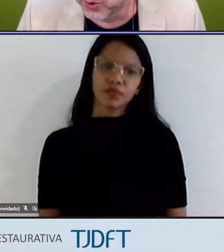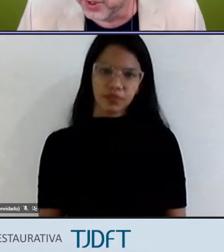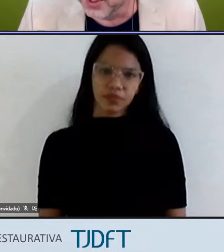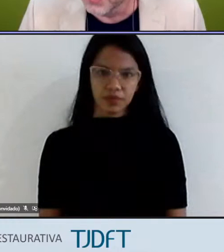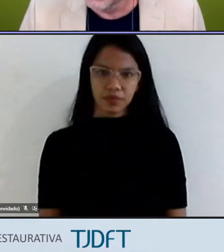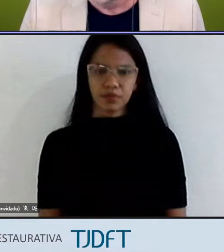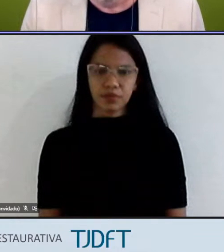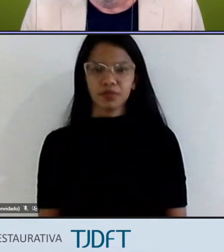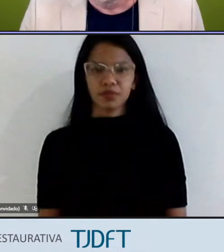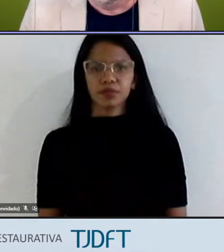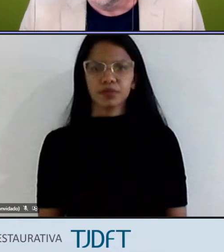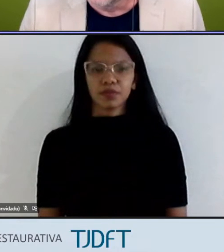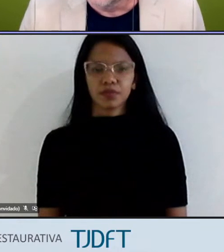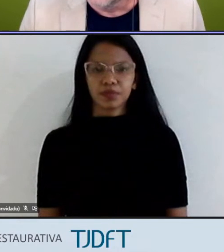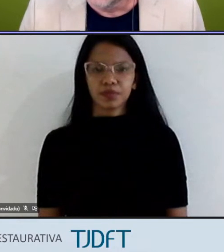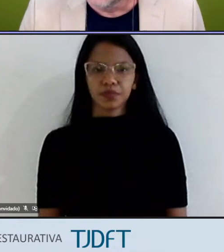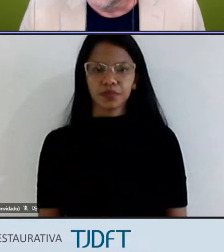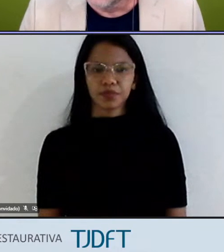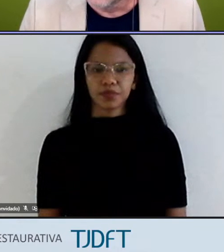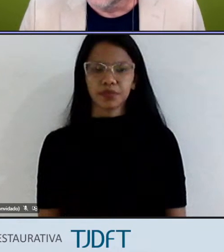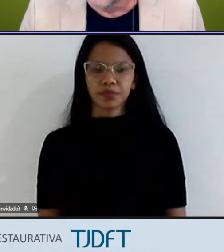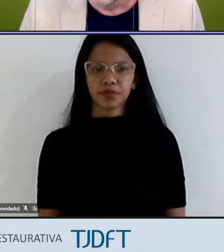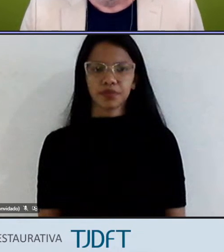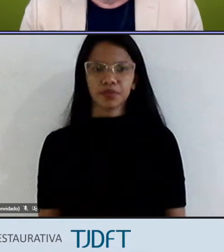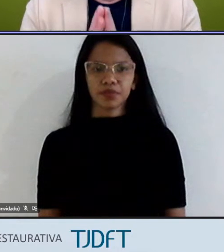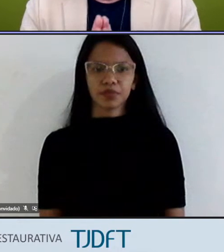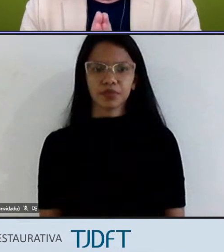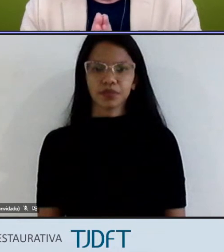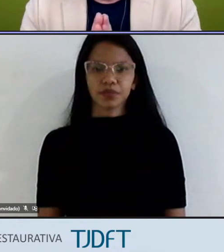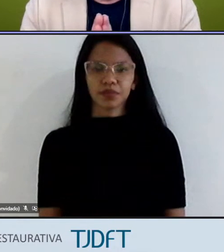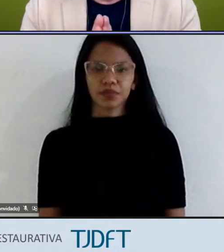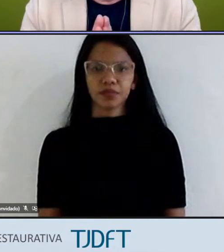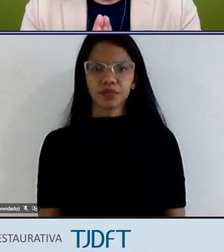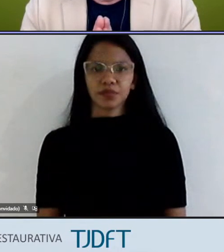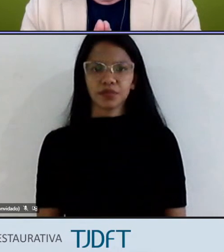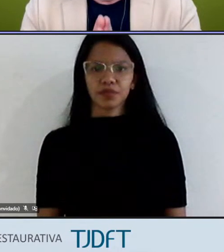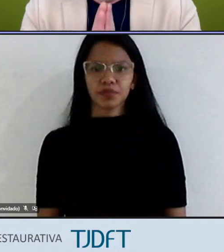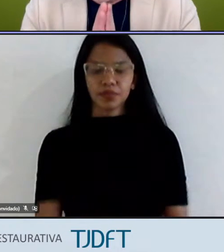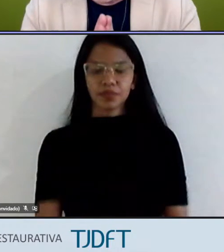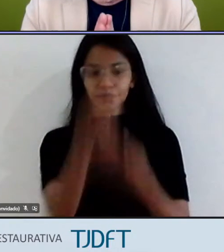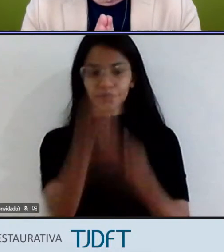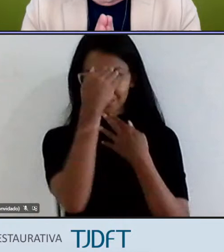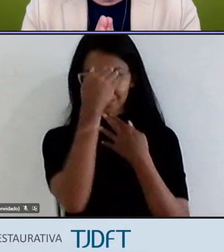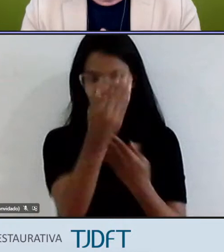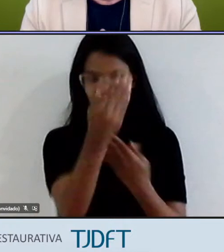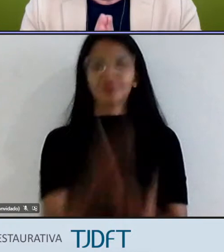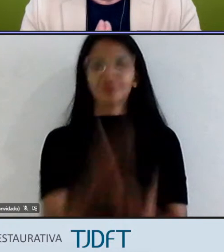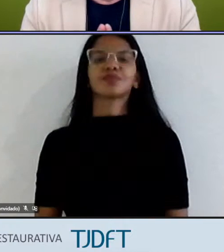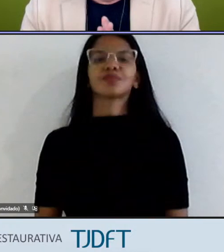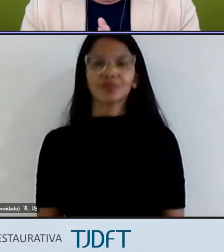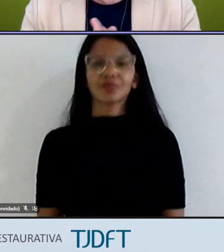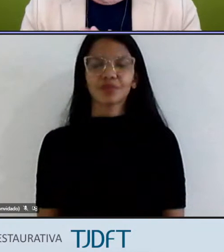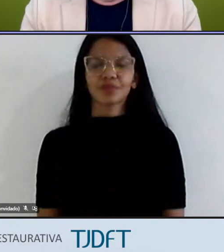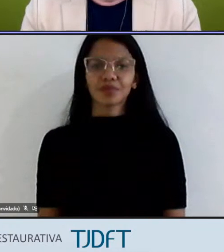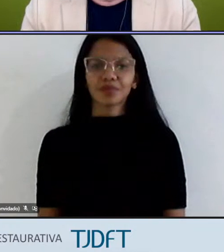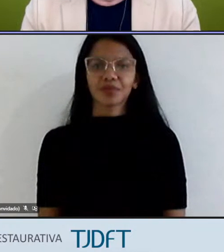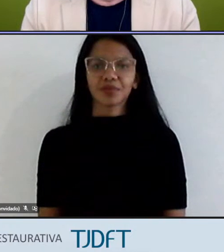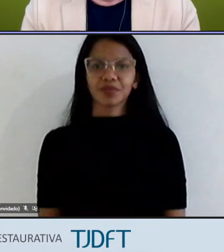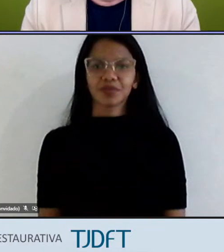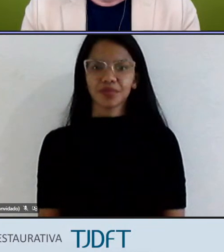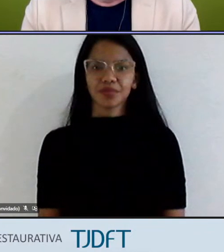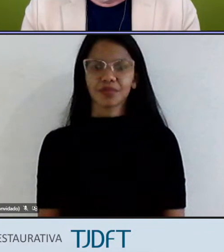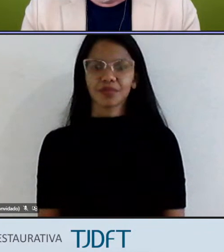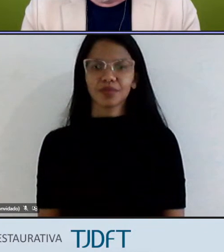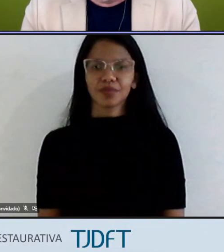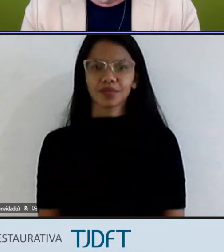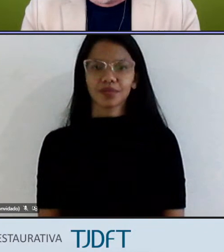for this work. Great. Thank you. Thank you very much, team. See you next time. You managed to bring